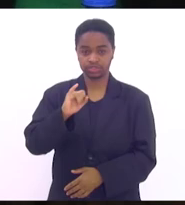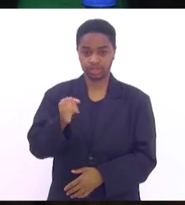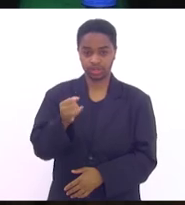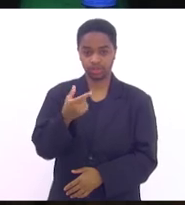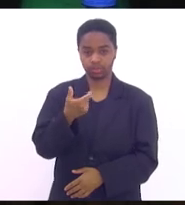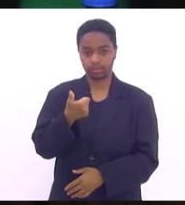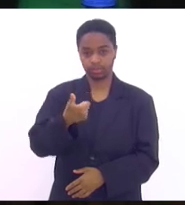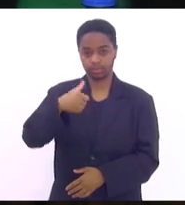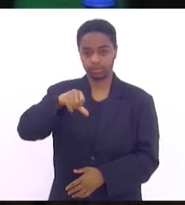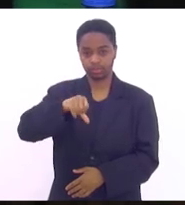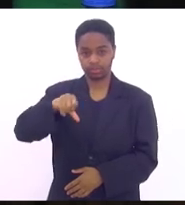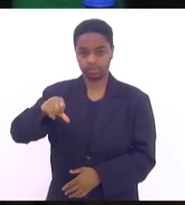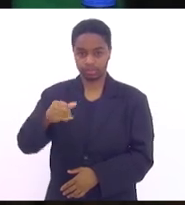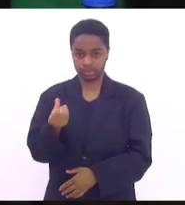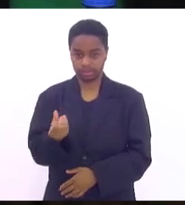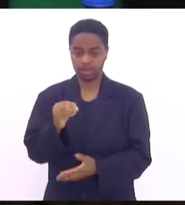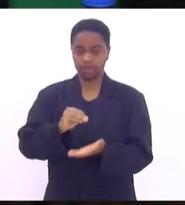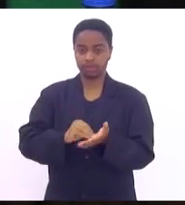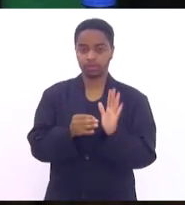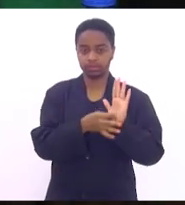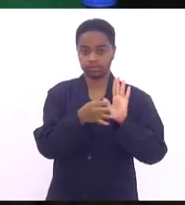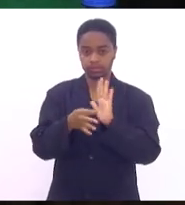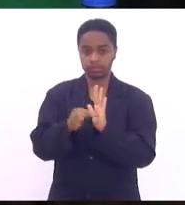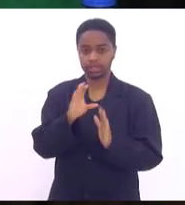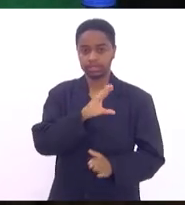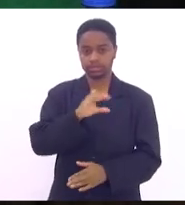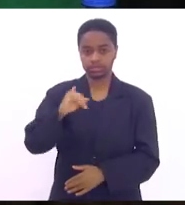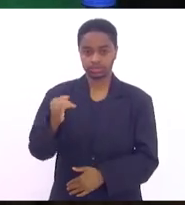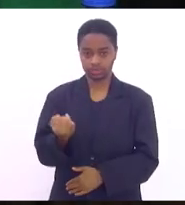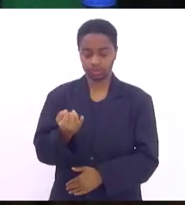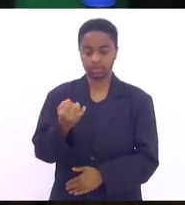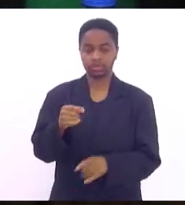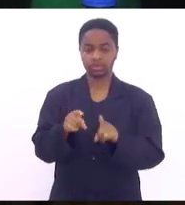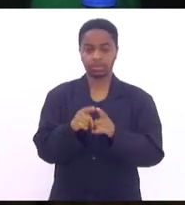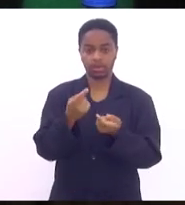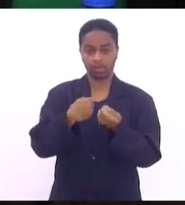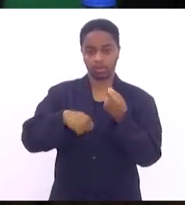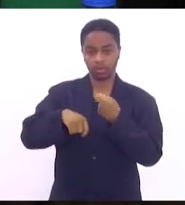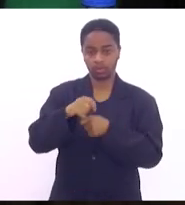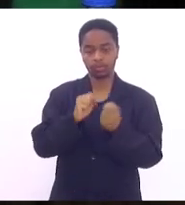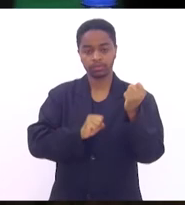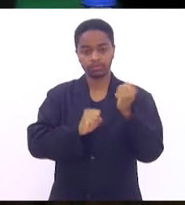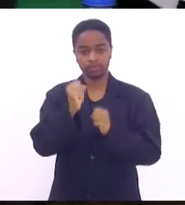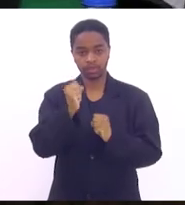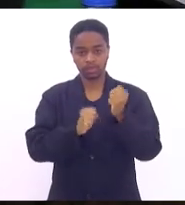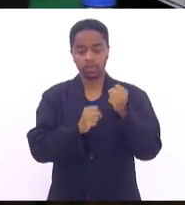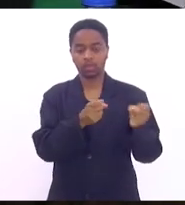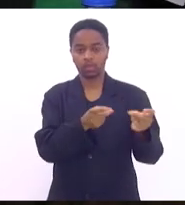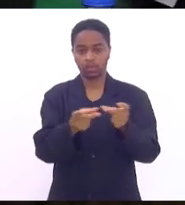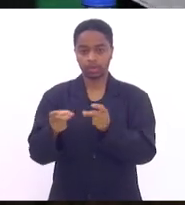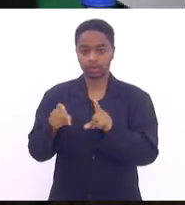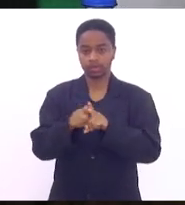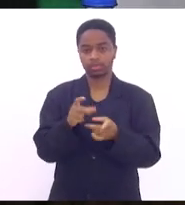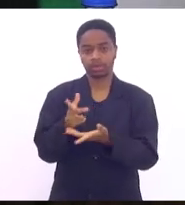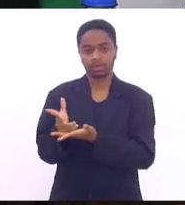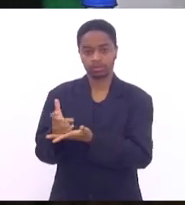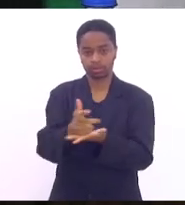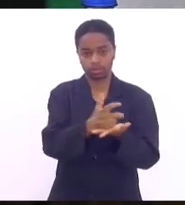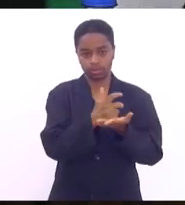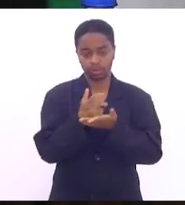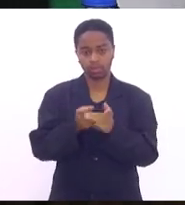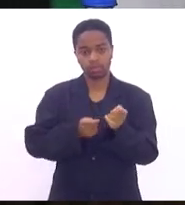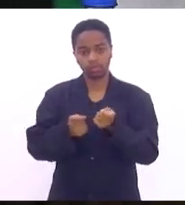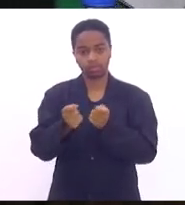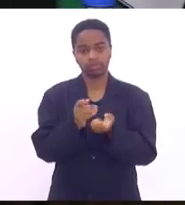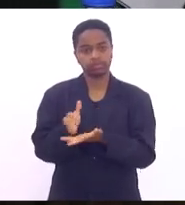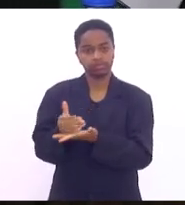96, pendendo de pareceres das comissões de Constituição e Justiça, de Economia, Indústria e Comércio, de Tributação, Controle da